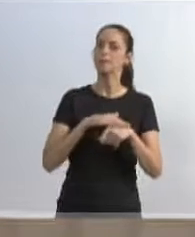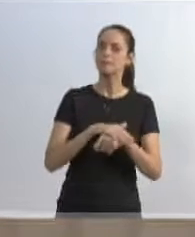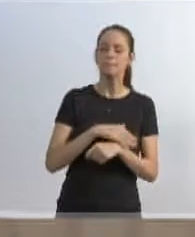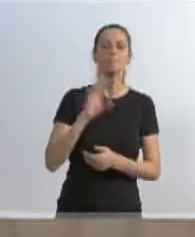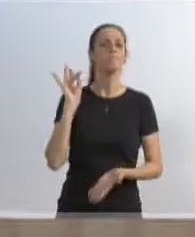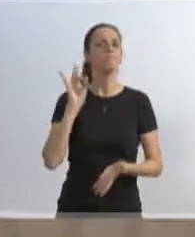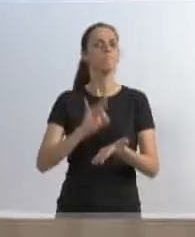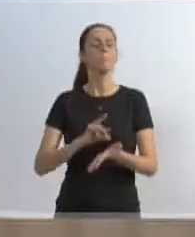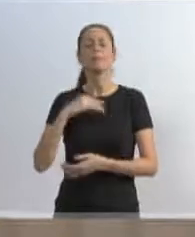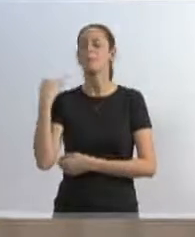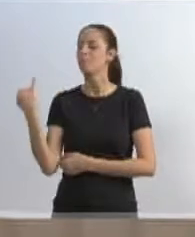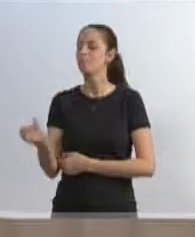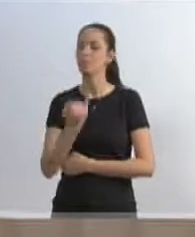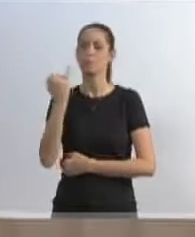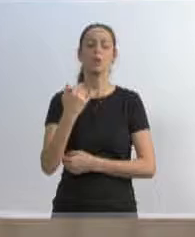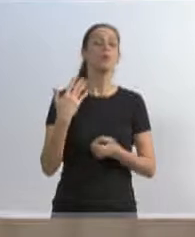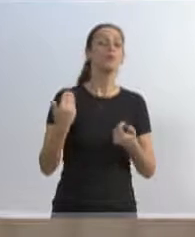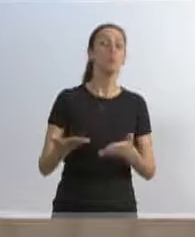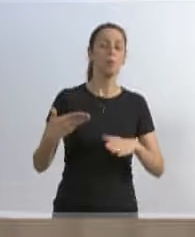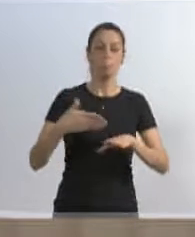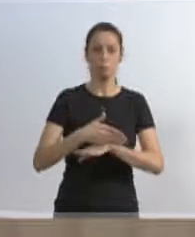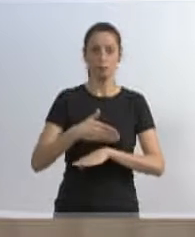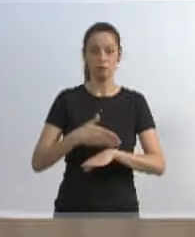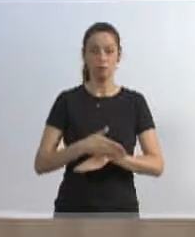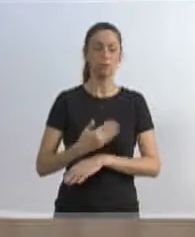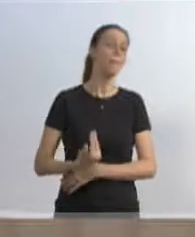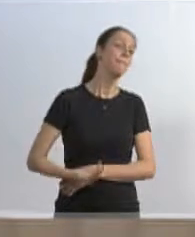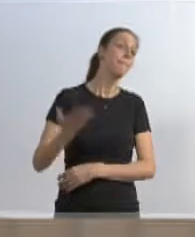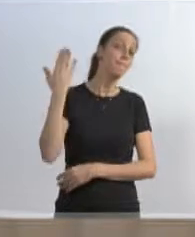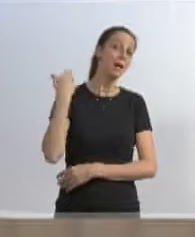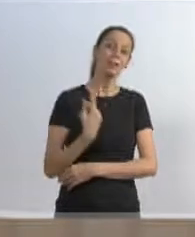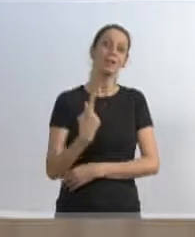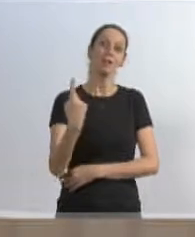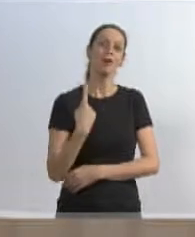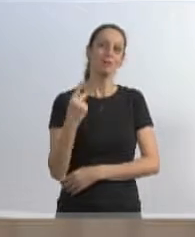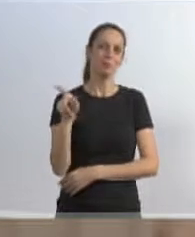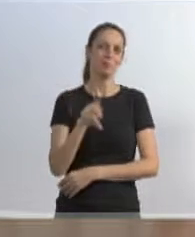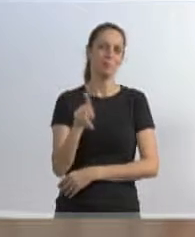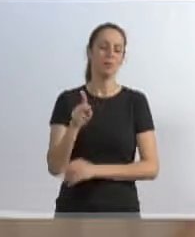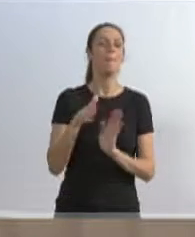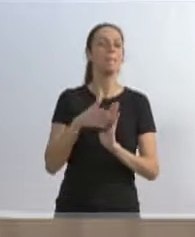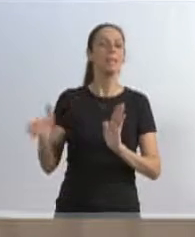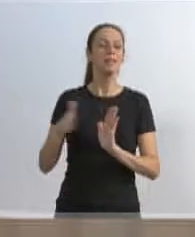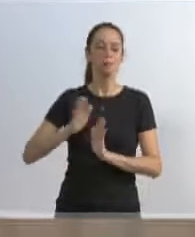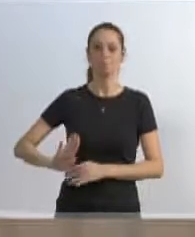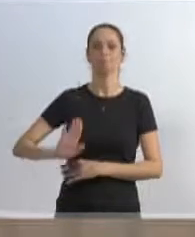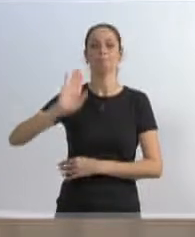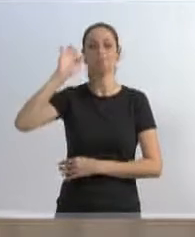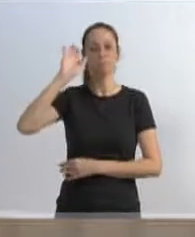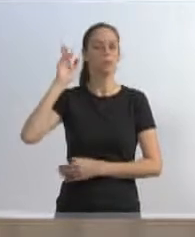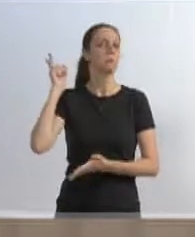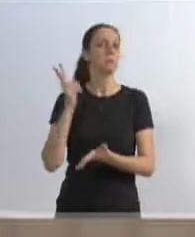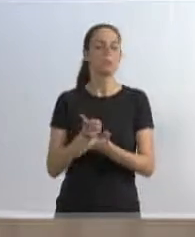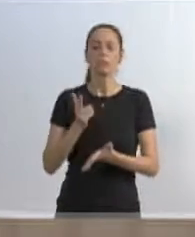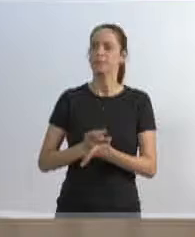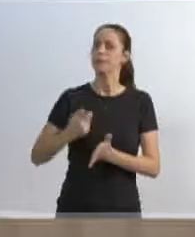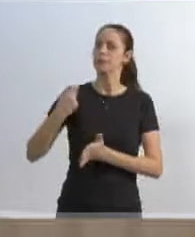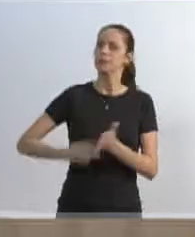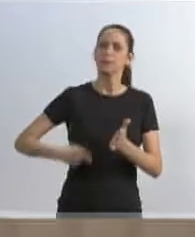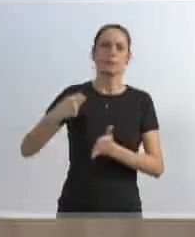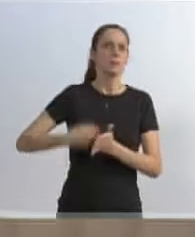de fazer o jovem participar e isso vem de uma conversa que nós tivemos durante a campanha e eu sempre brigando que